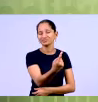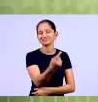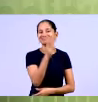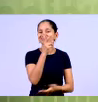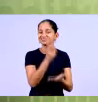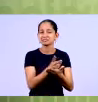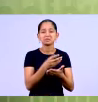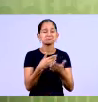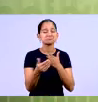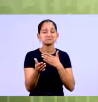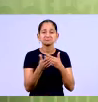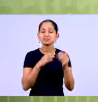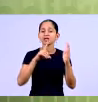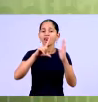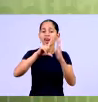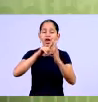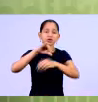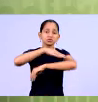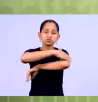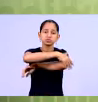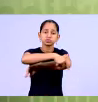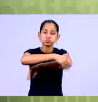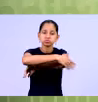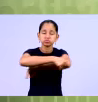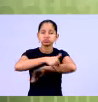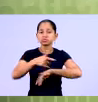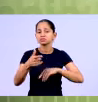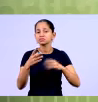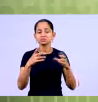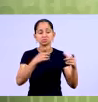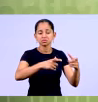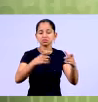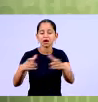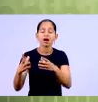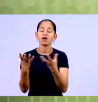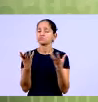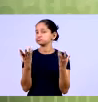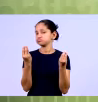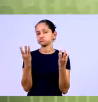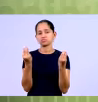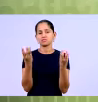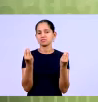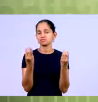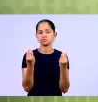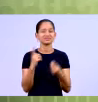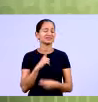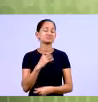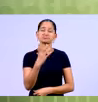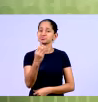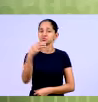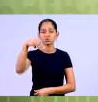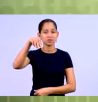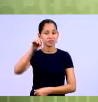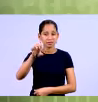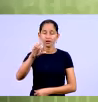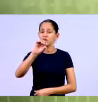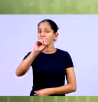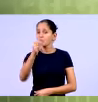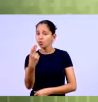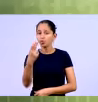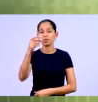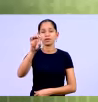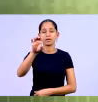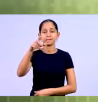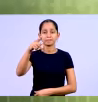no comércio da esquina, é no comércio do bairro. Enfim, a grande maioria são MEs ou EPPs. Por isso